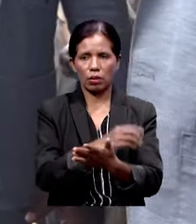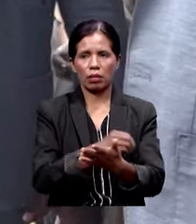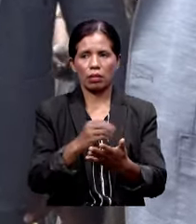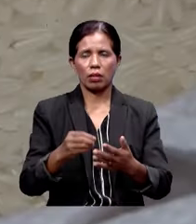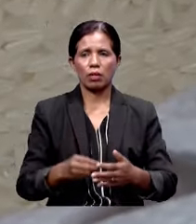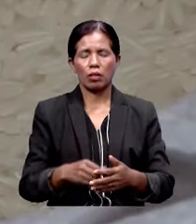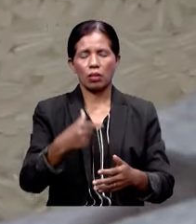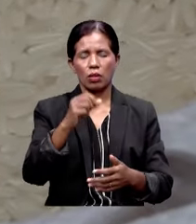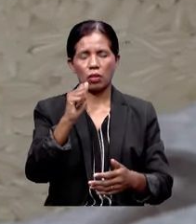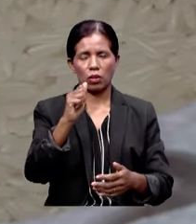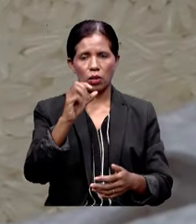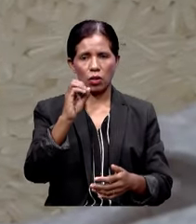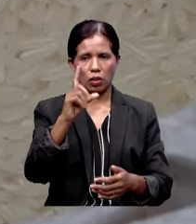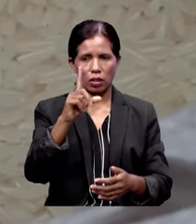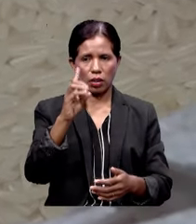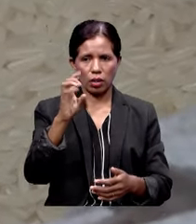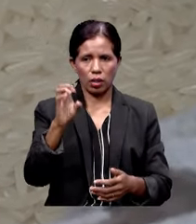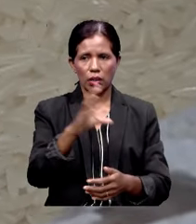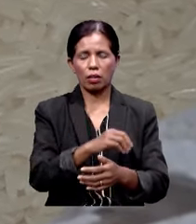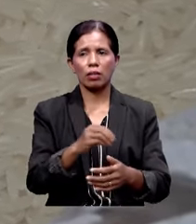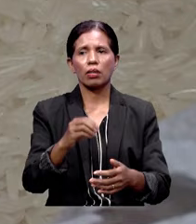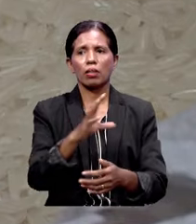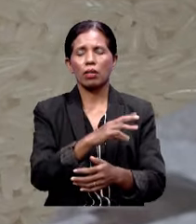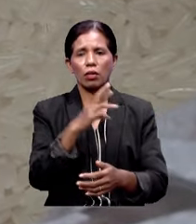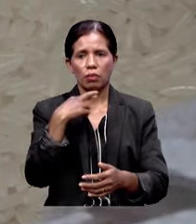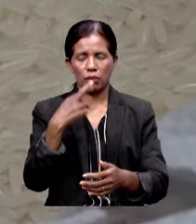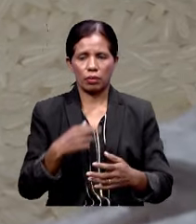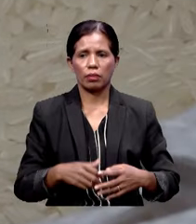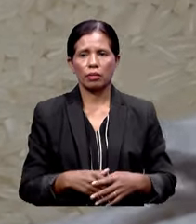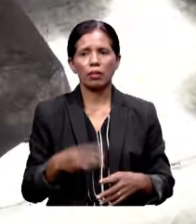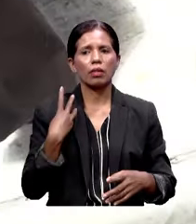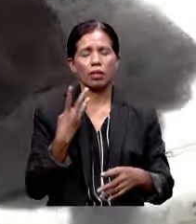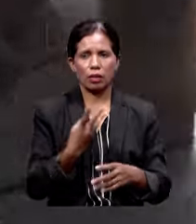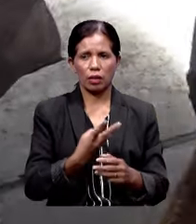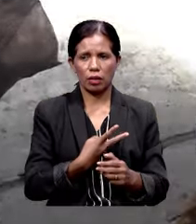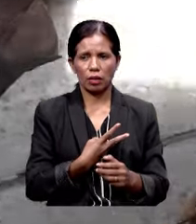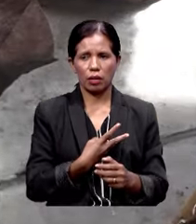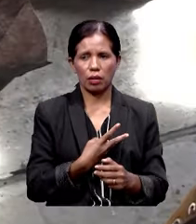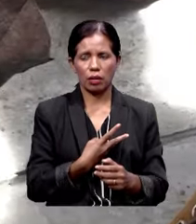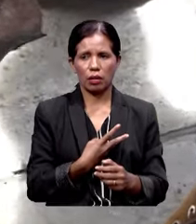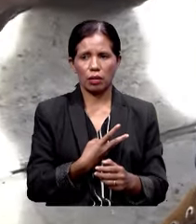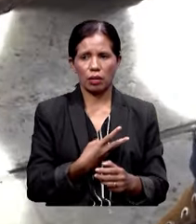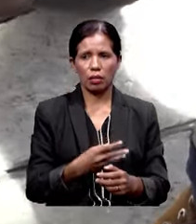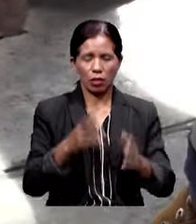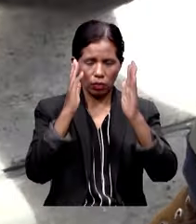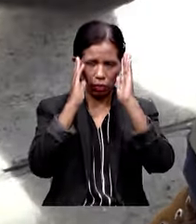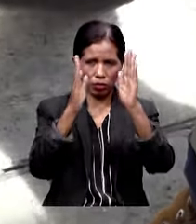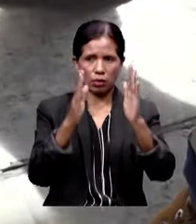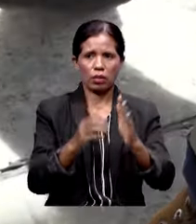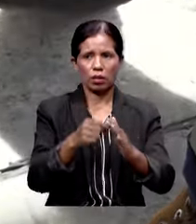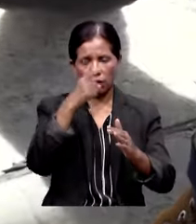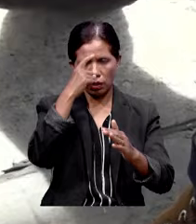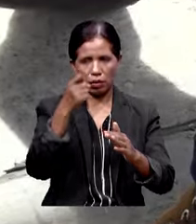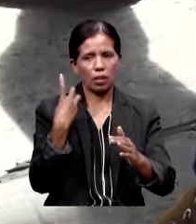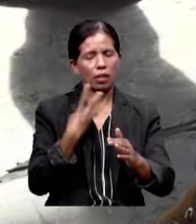golden star ho beruang merah ne ne be ida ne ita fo atensaun ela tamane maka